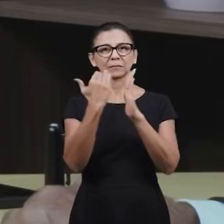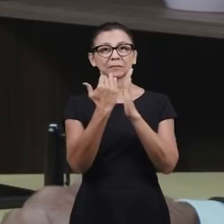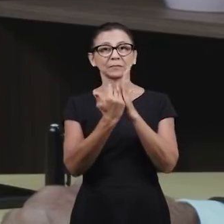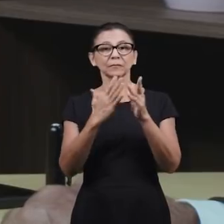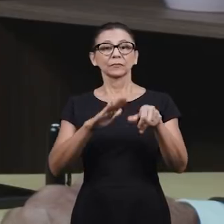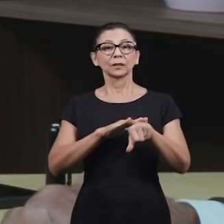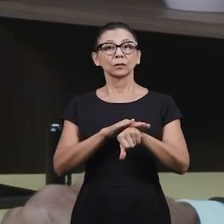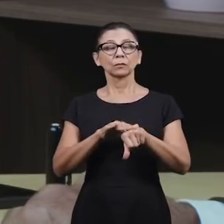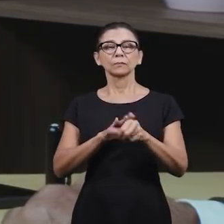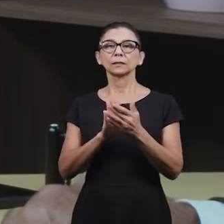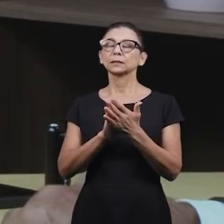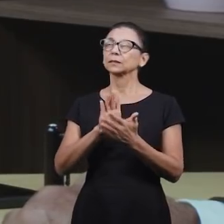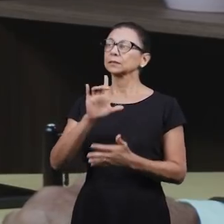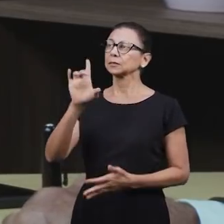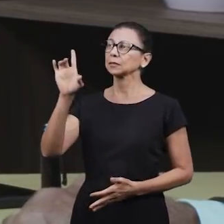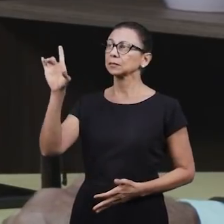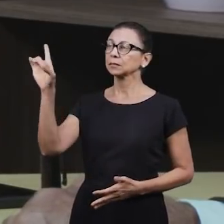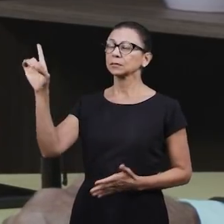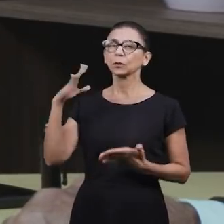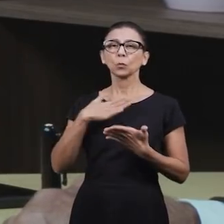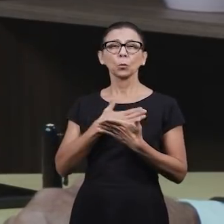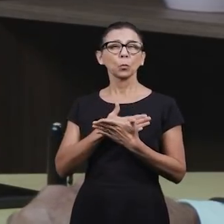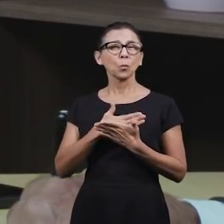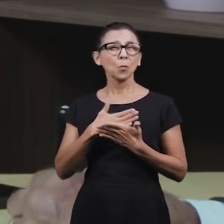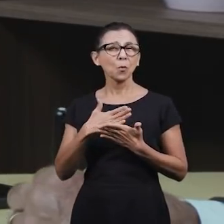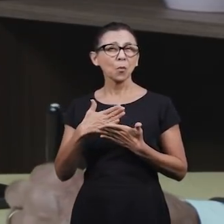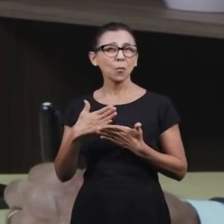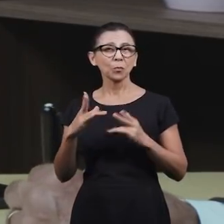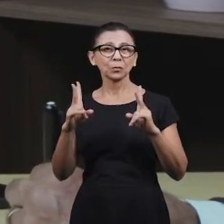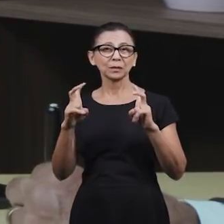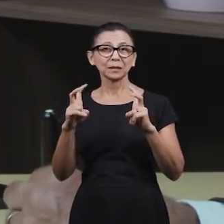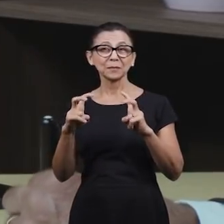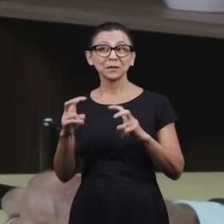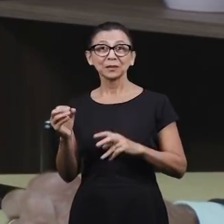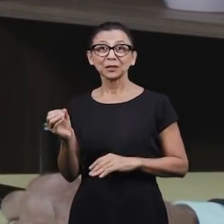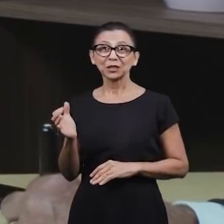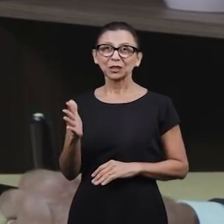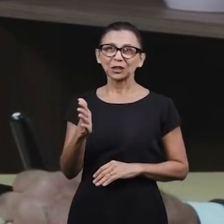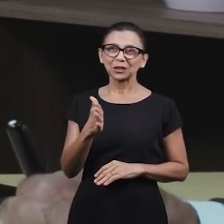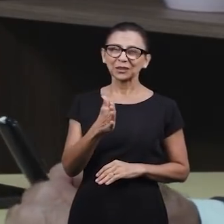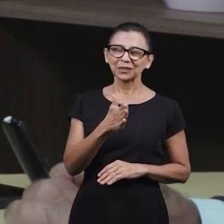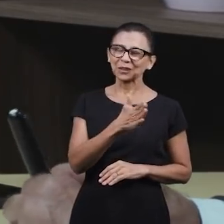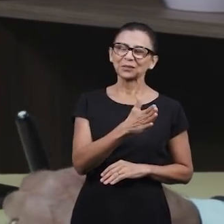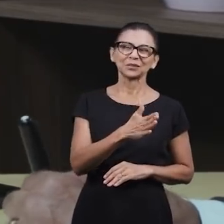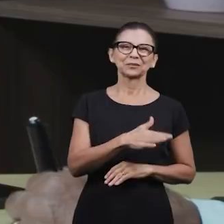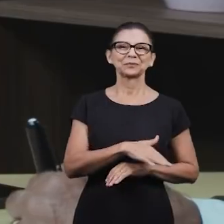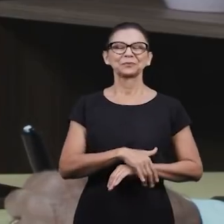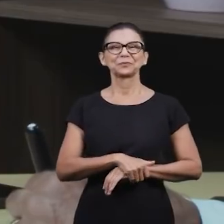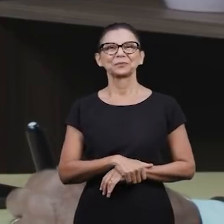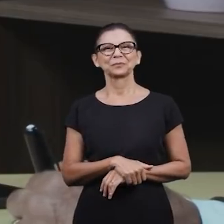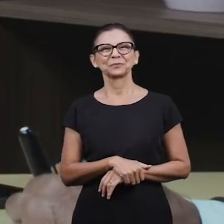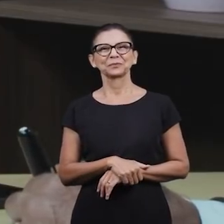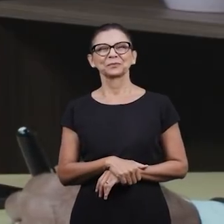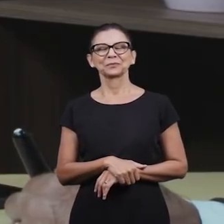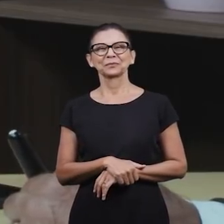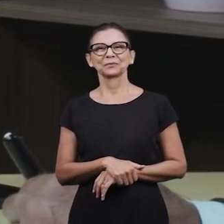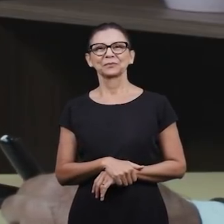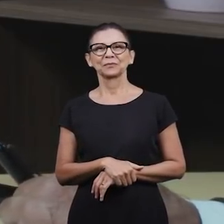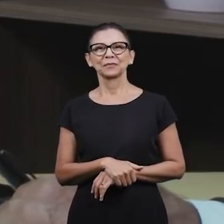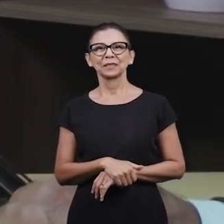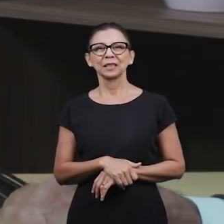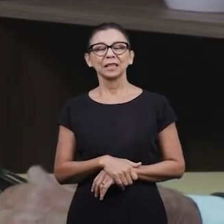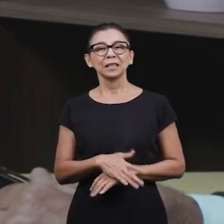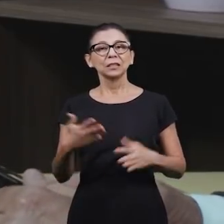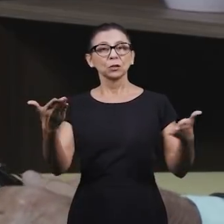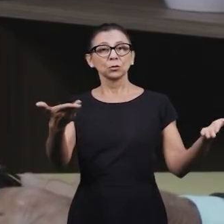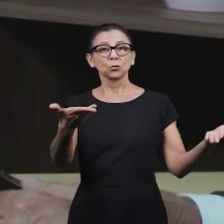o programa Conversas Bíblicas e nós estamos começando um novo tema hoje, uma sequência com um novo tema, e para